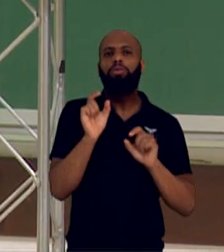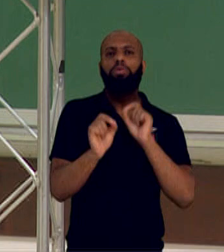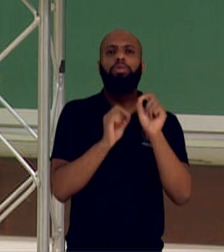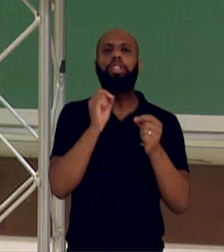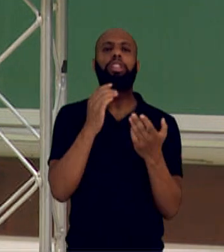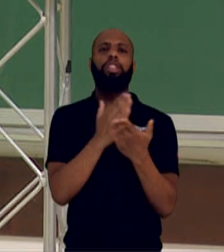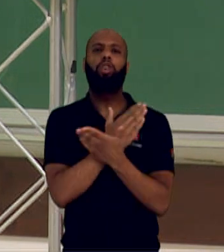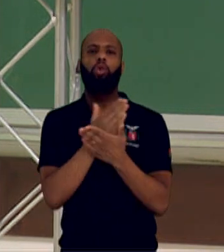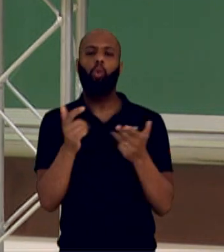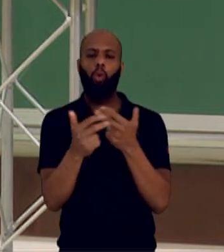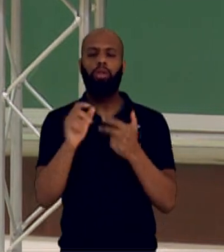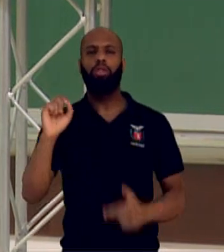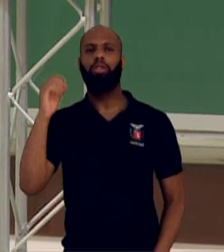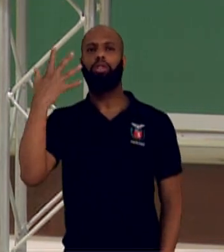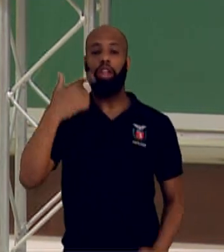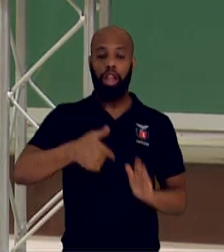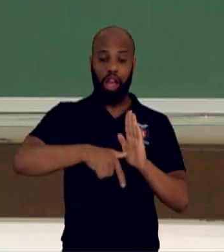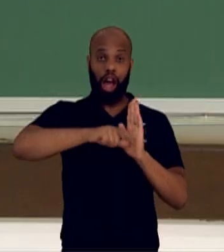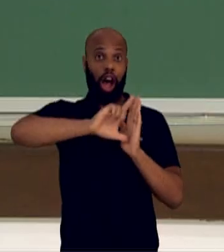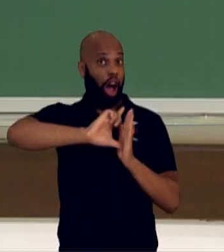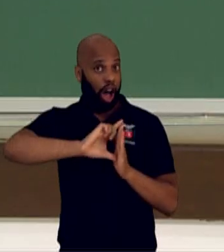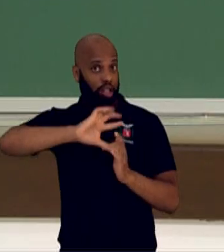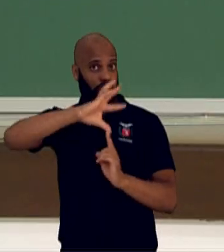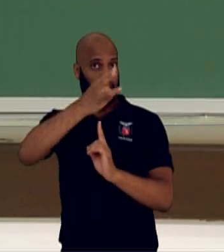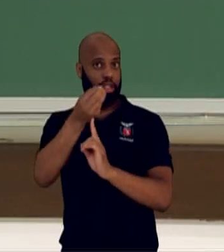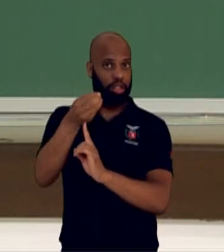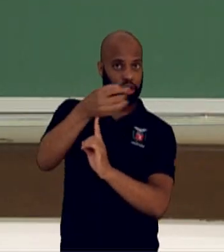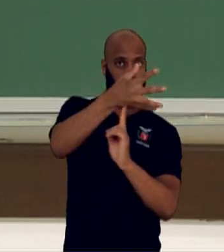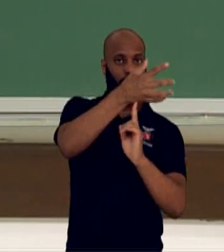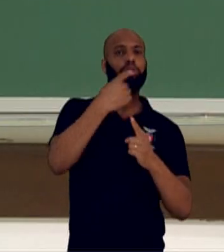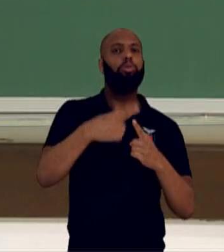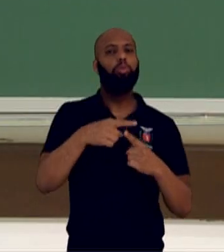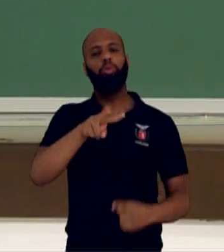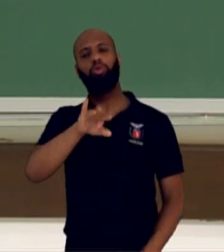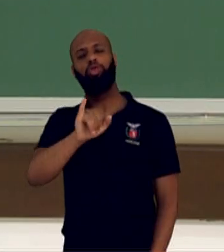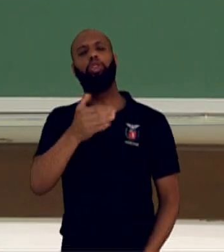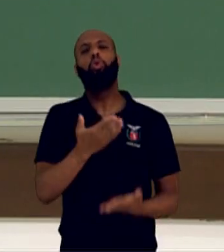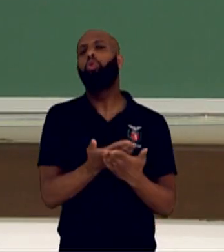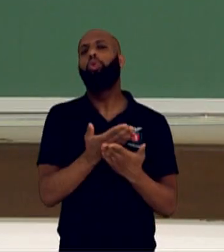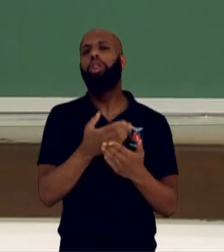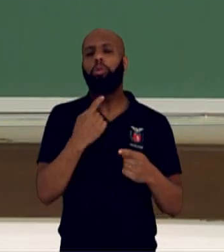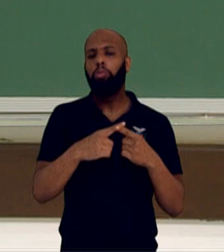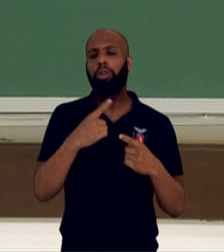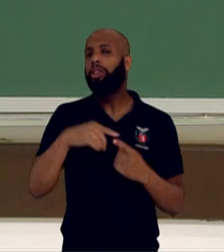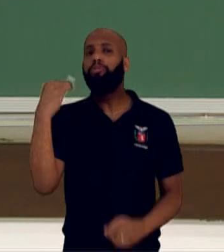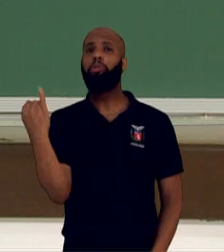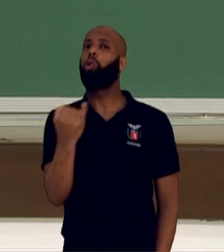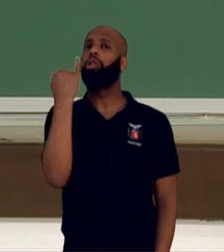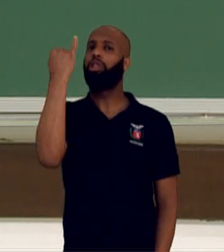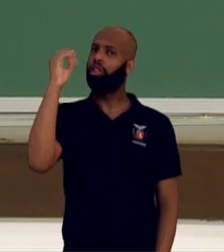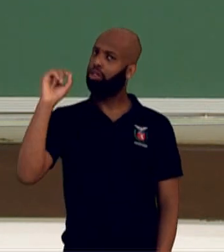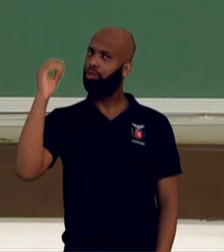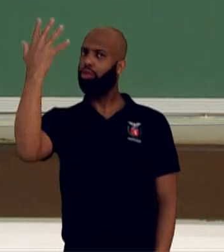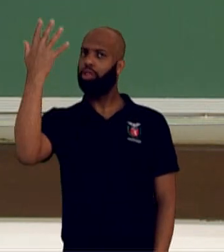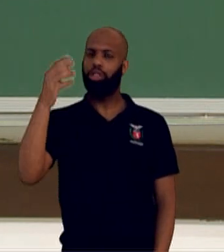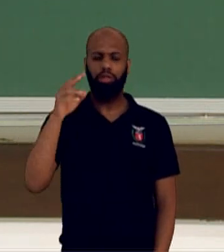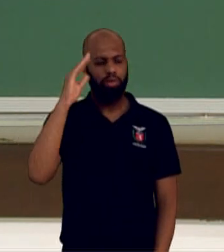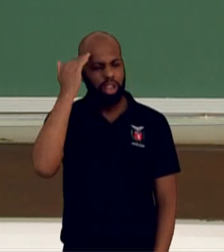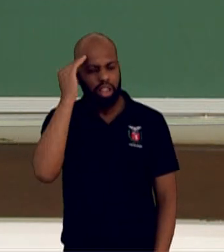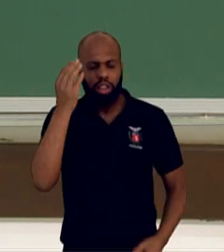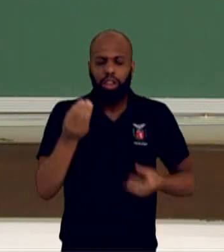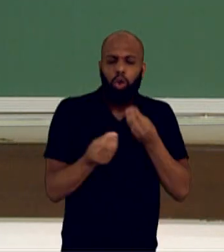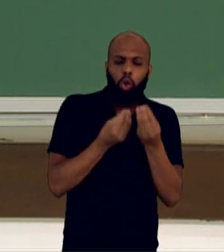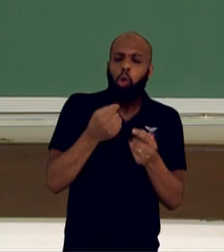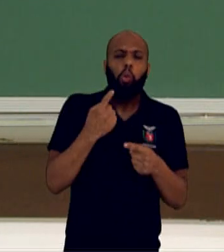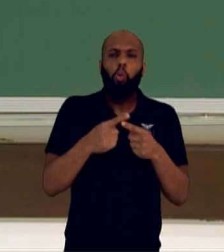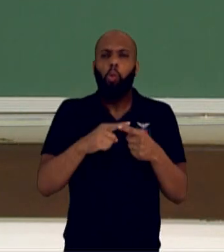alguns acontecimentos antes da Semana de Arte Moderna. Por que a gente vai ver isso? Porque são acontecimentos importantes para a gente entender por que chegou a